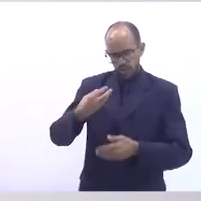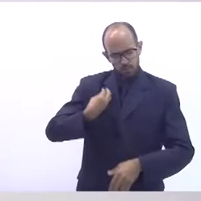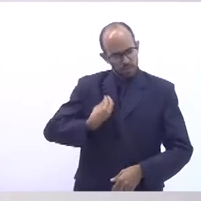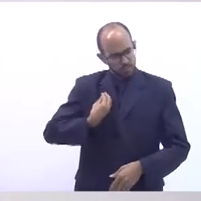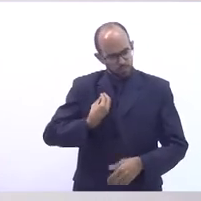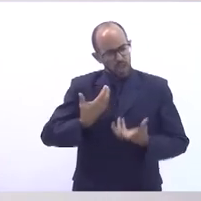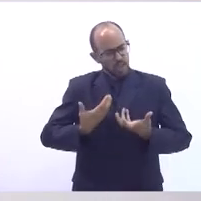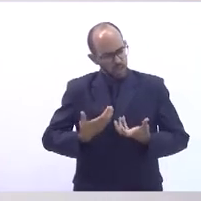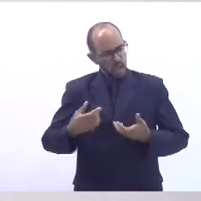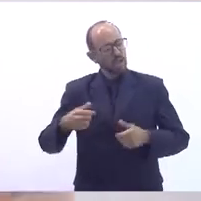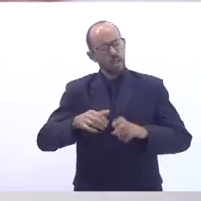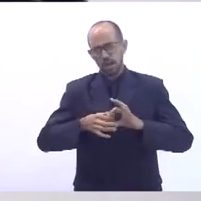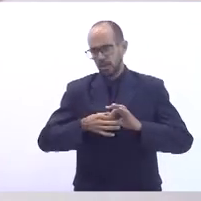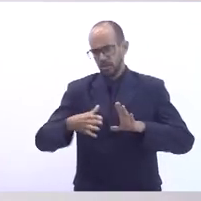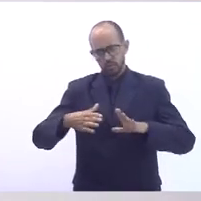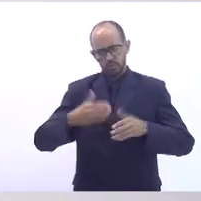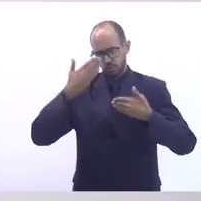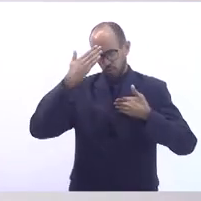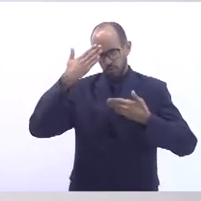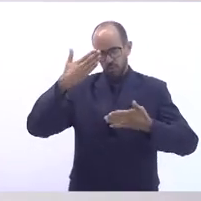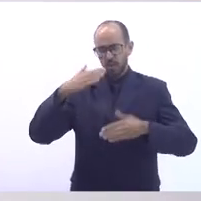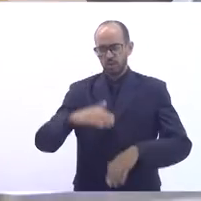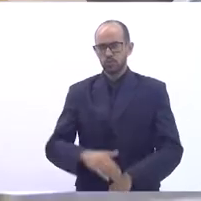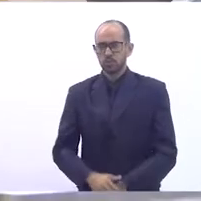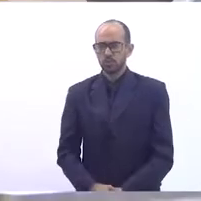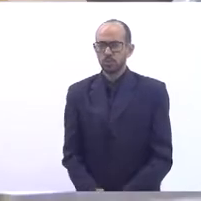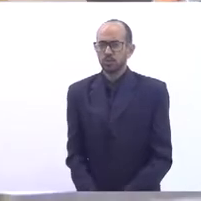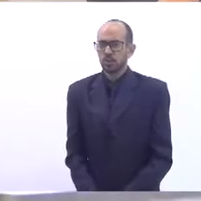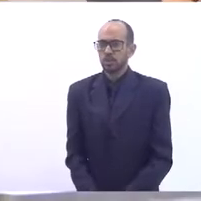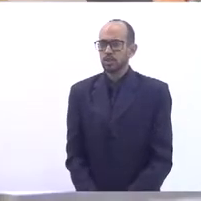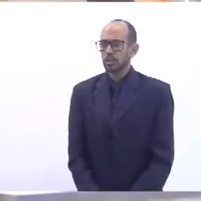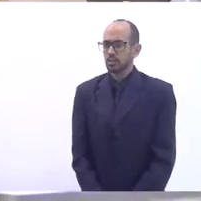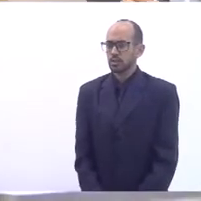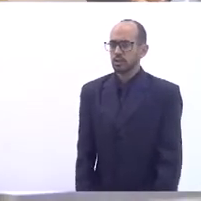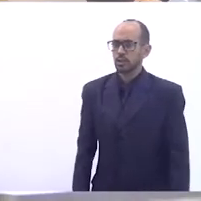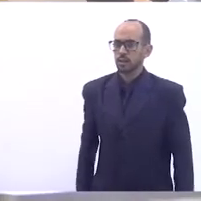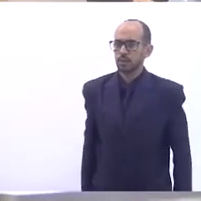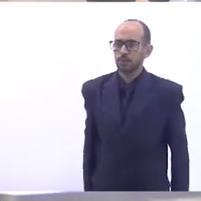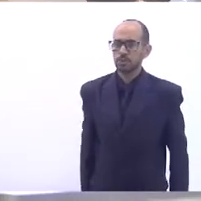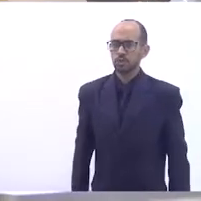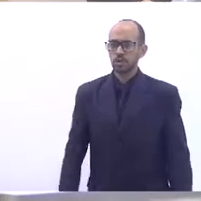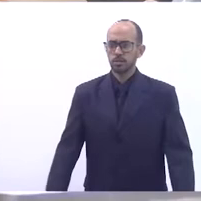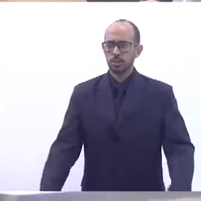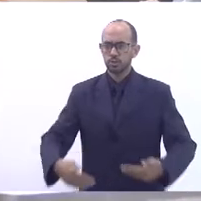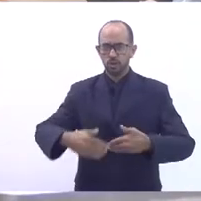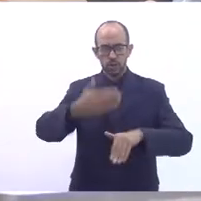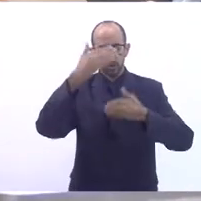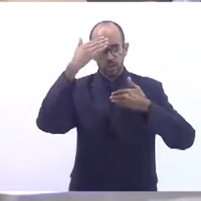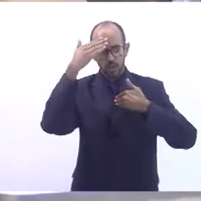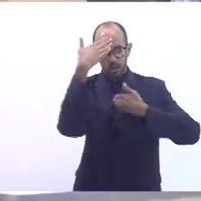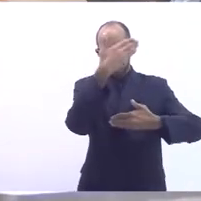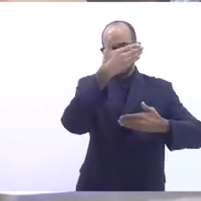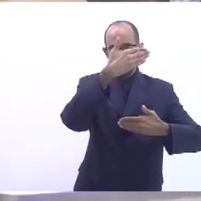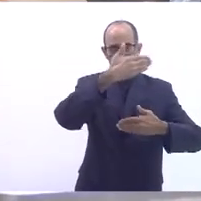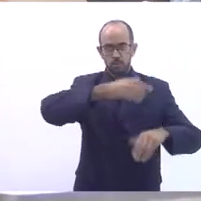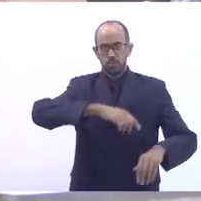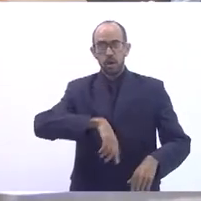aberta tá muito obrigado obrigado obrigado mim que pela palavra Ah obrigado Você